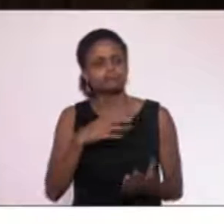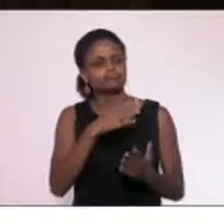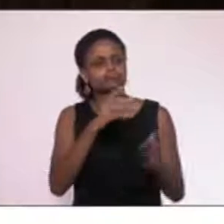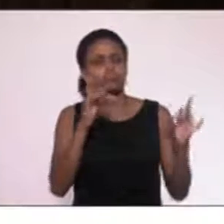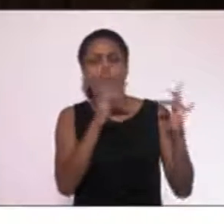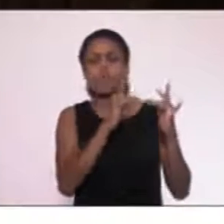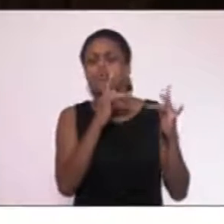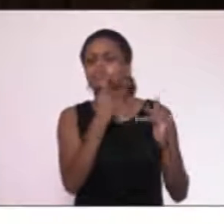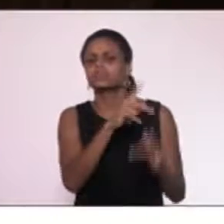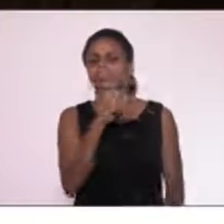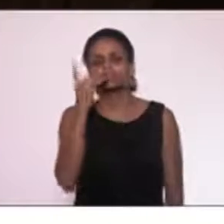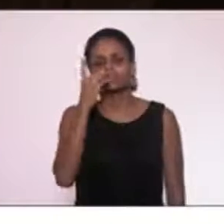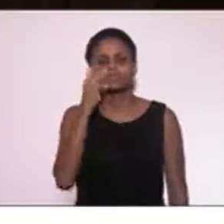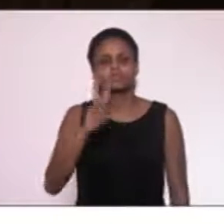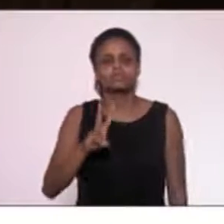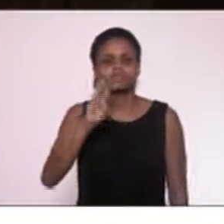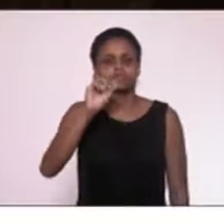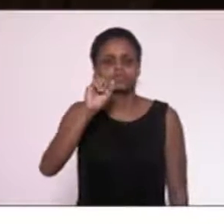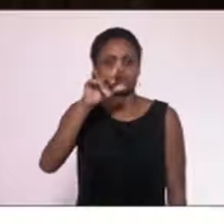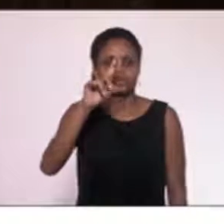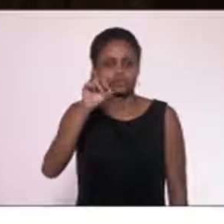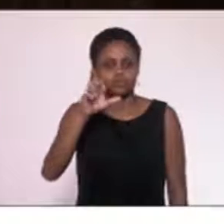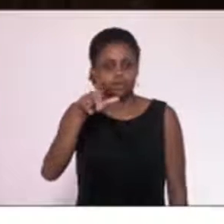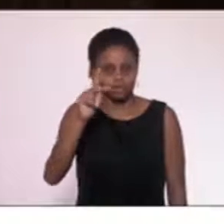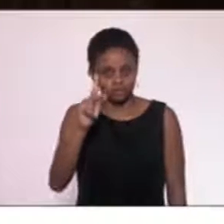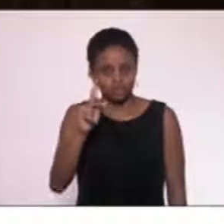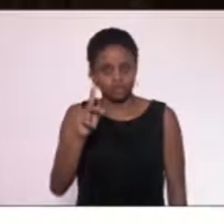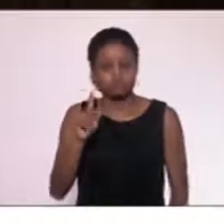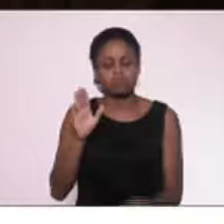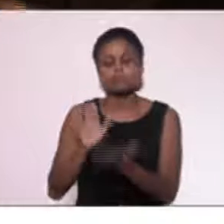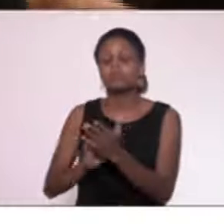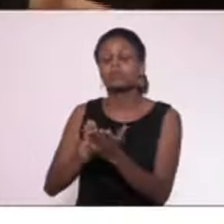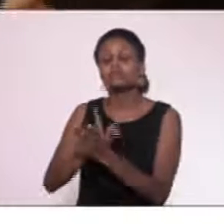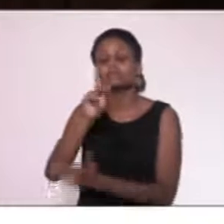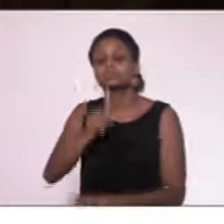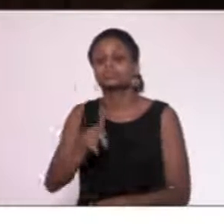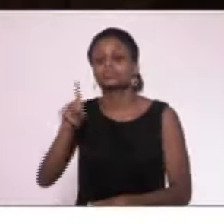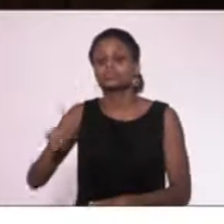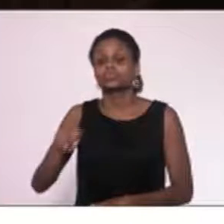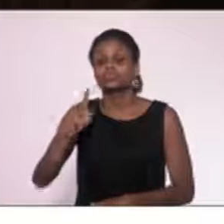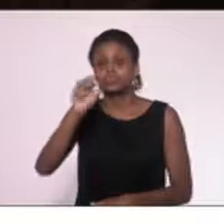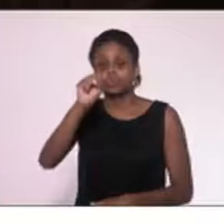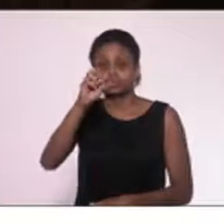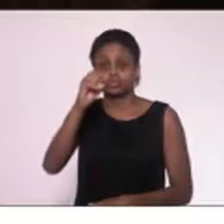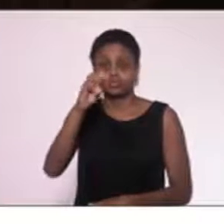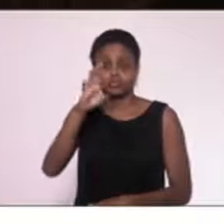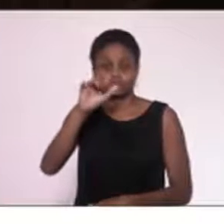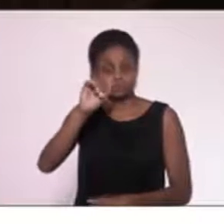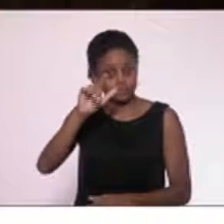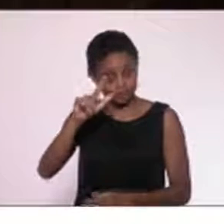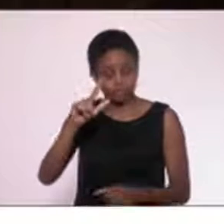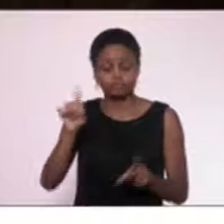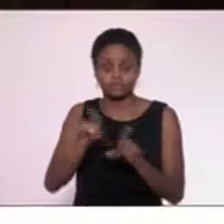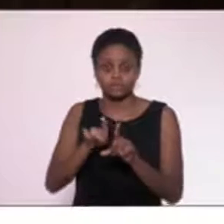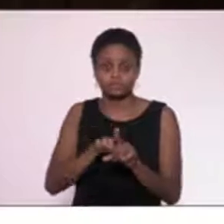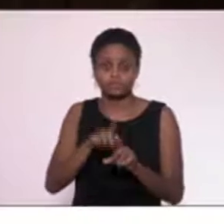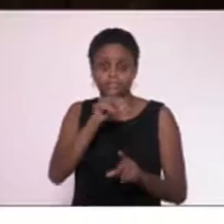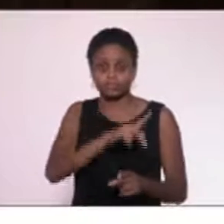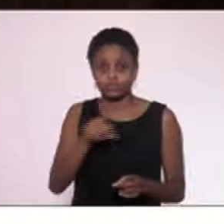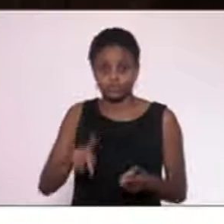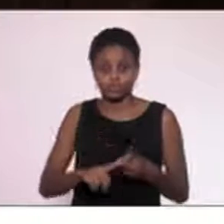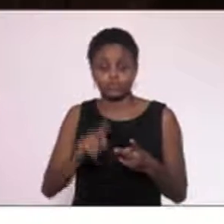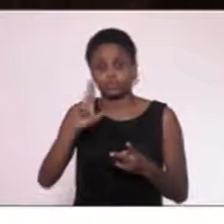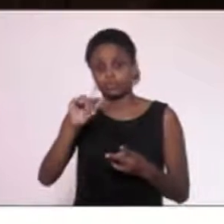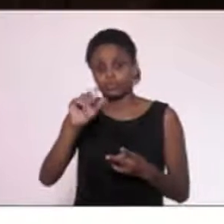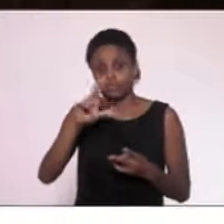de parabenizar o professor Bruno Sobral e os professores da